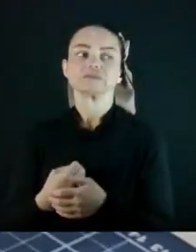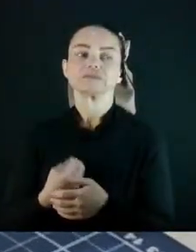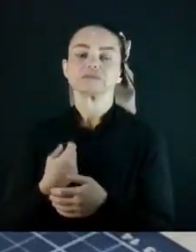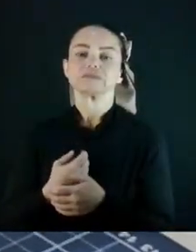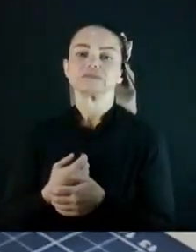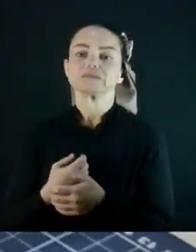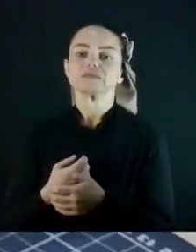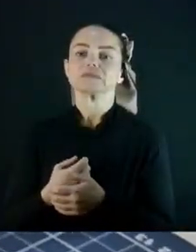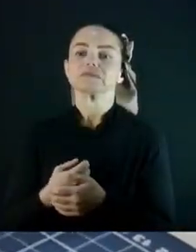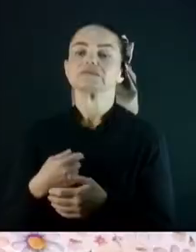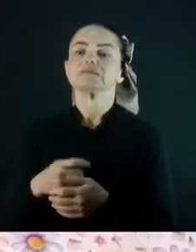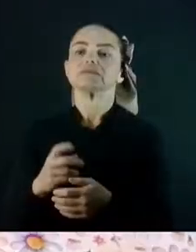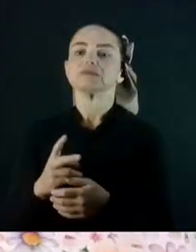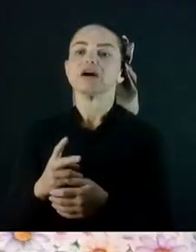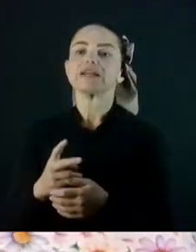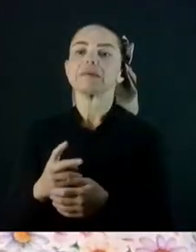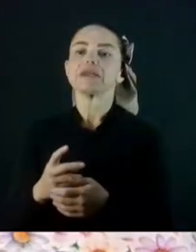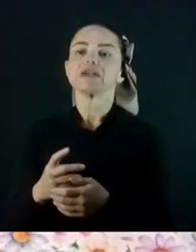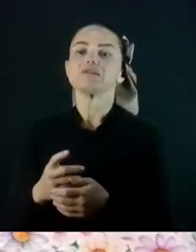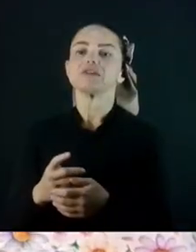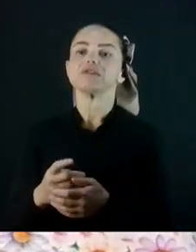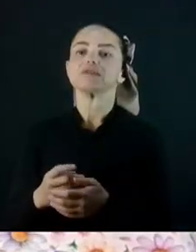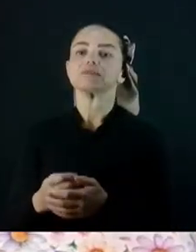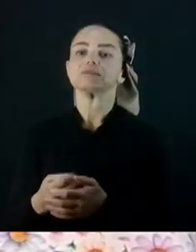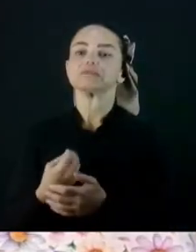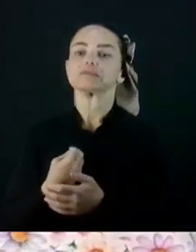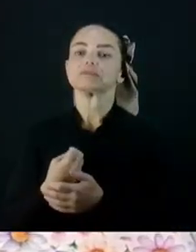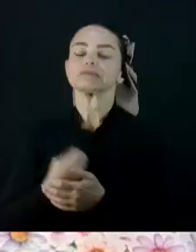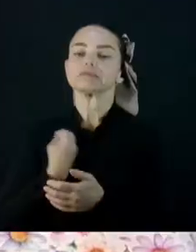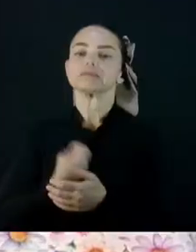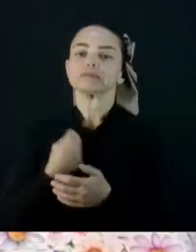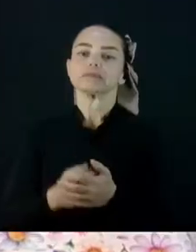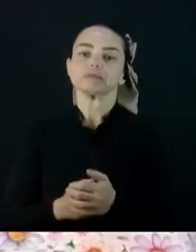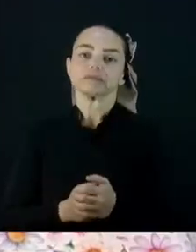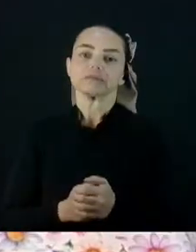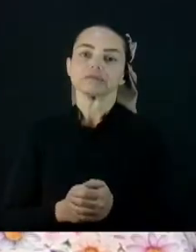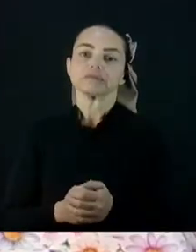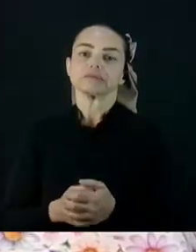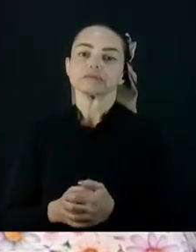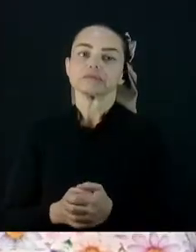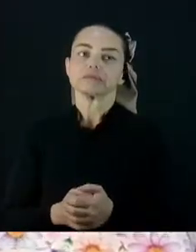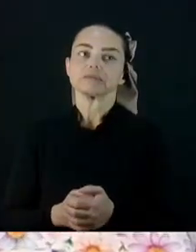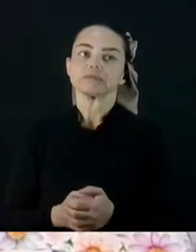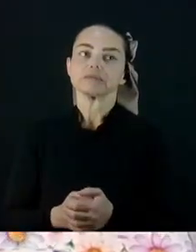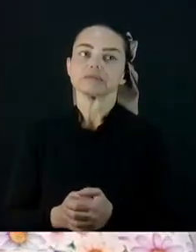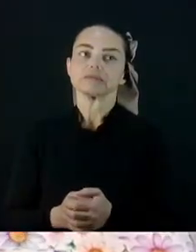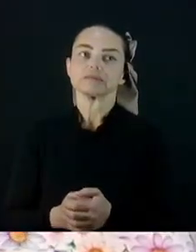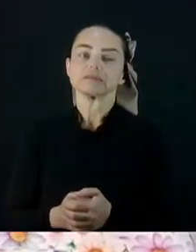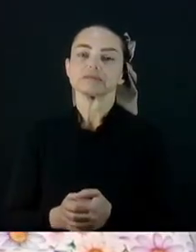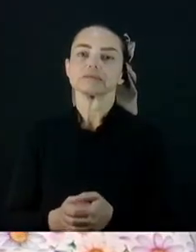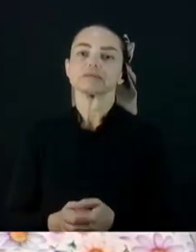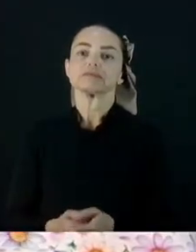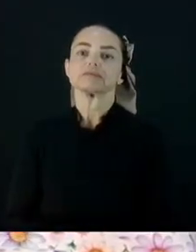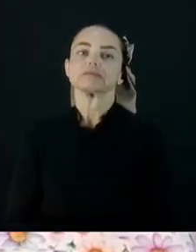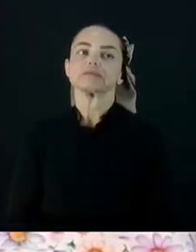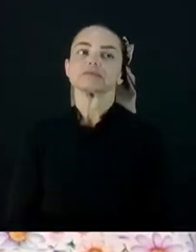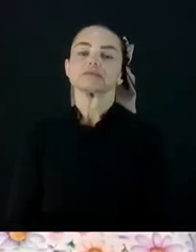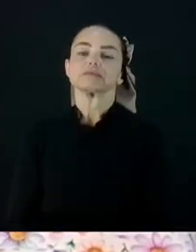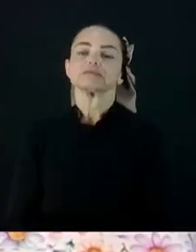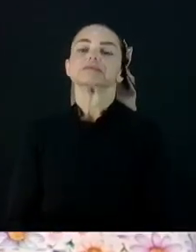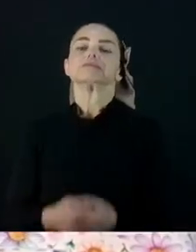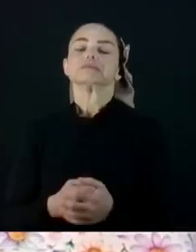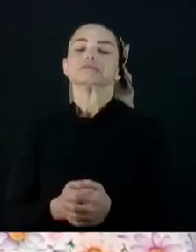Sempre limpar o peça. tecidinho, né? Aqui embolou um pouco, depois tem como limpar.